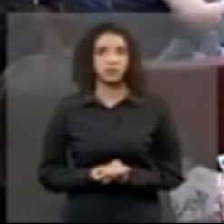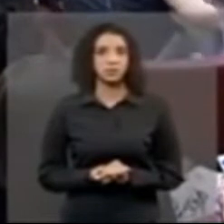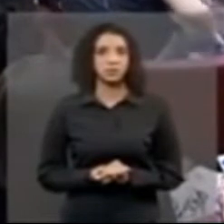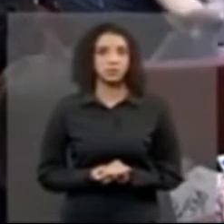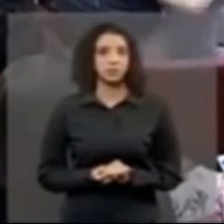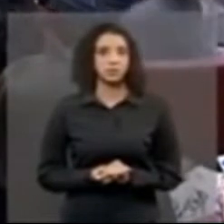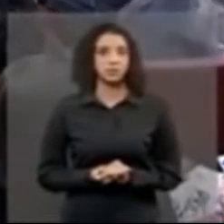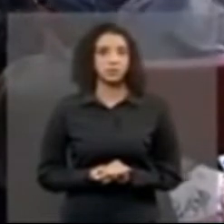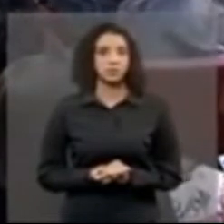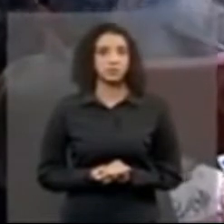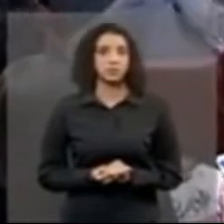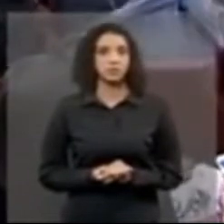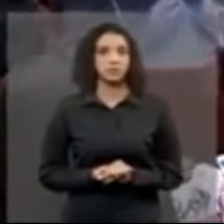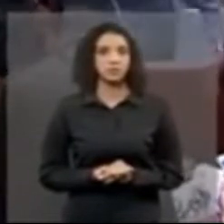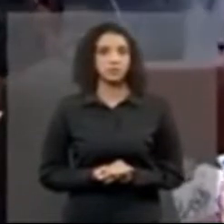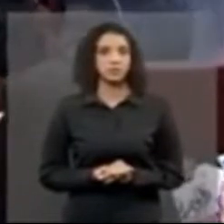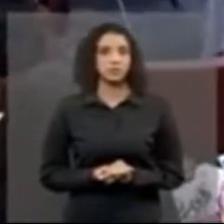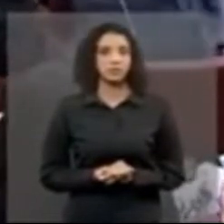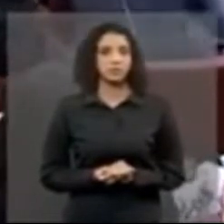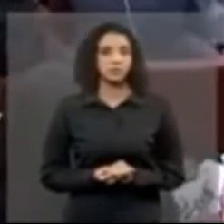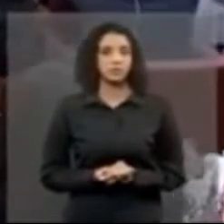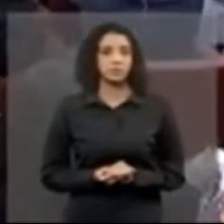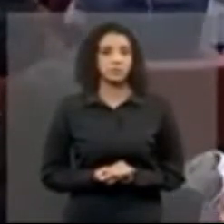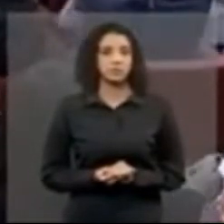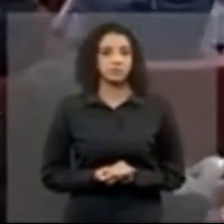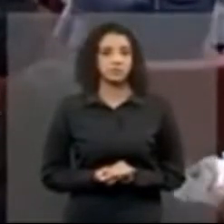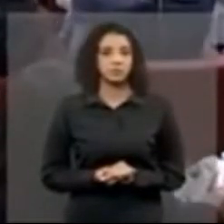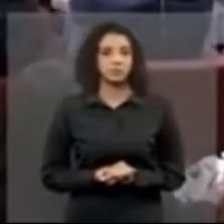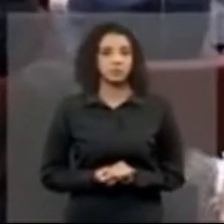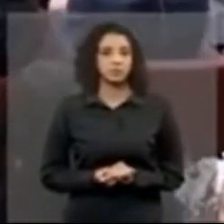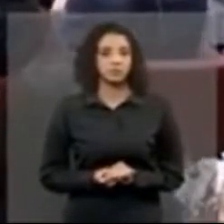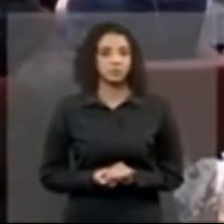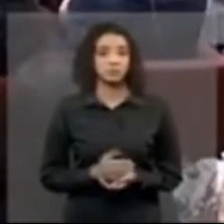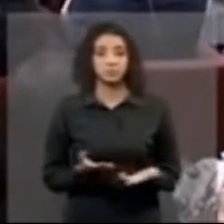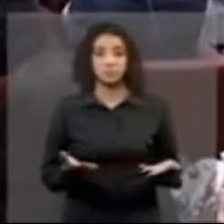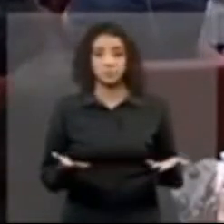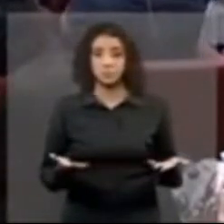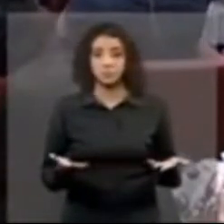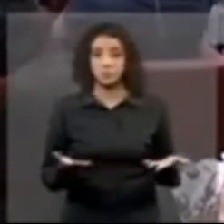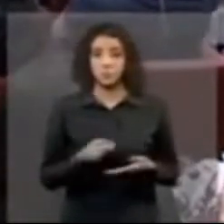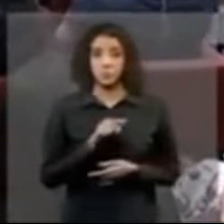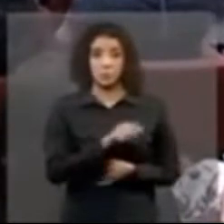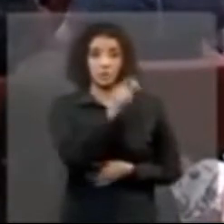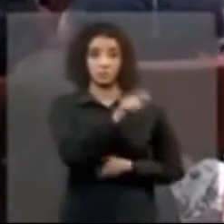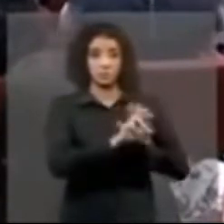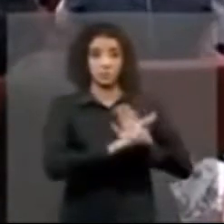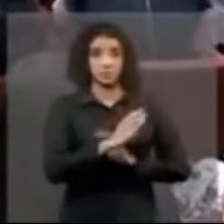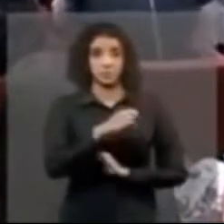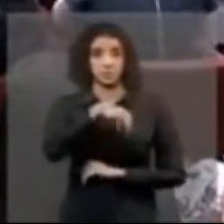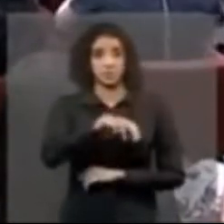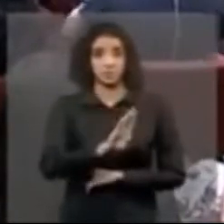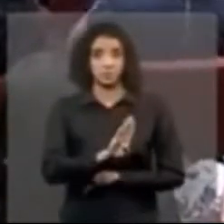Padre José Eduardo agora continua falando em nome da Conferência Nacional dos Bispos do Brasil.